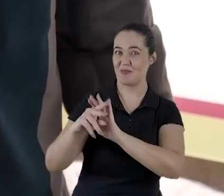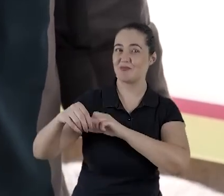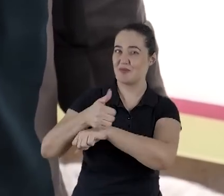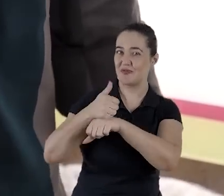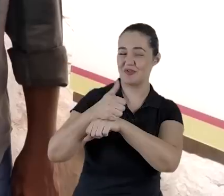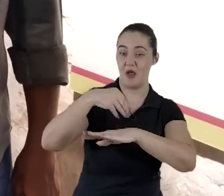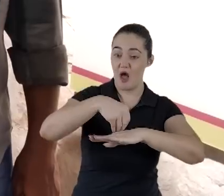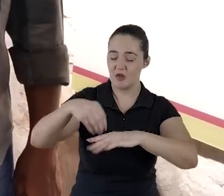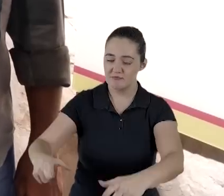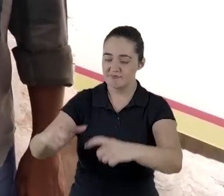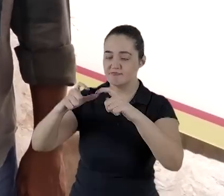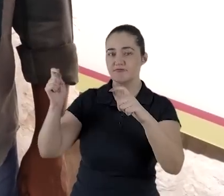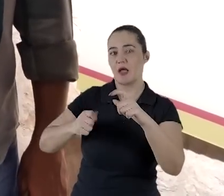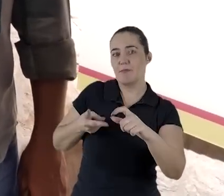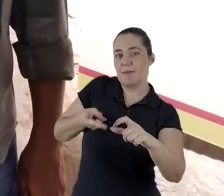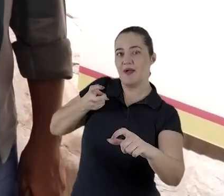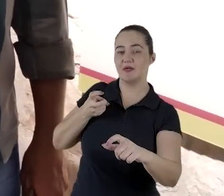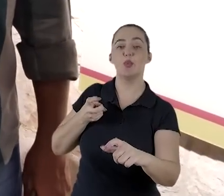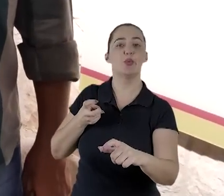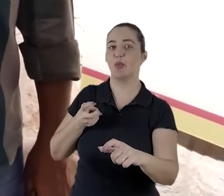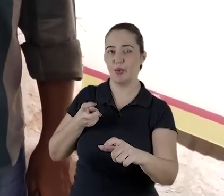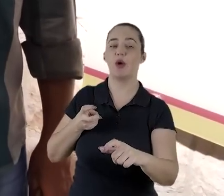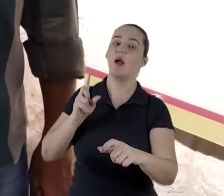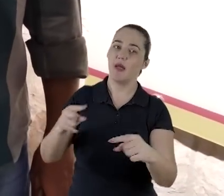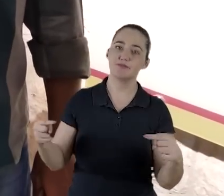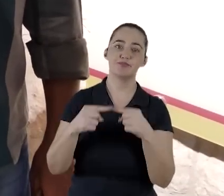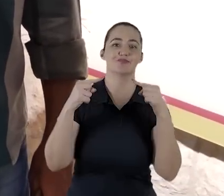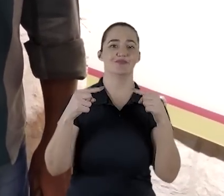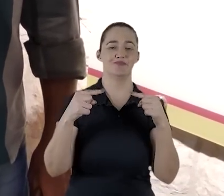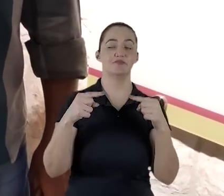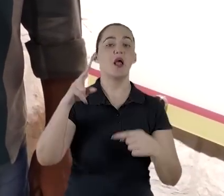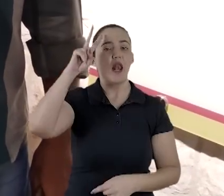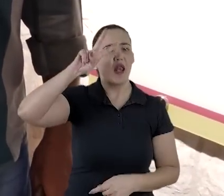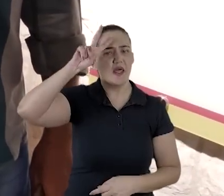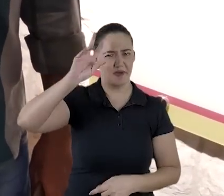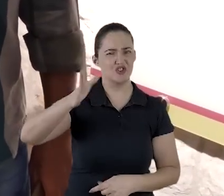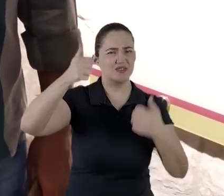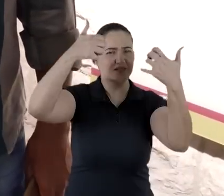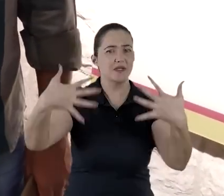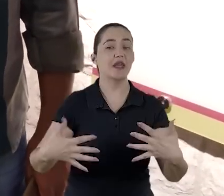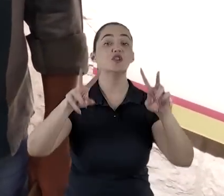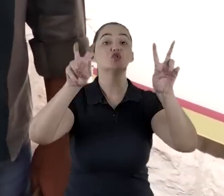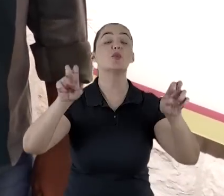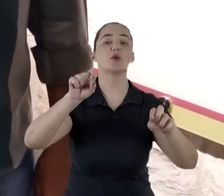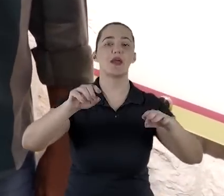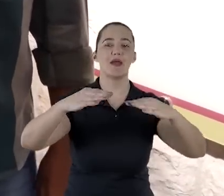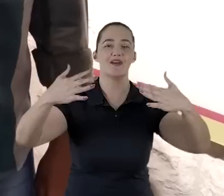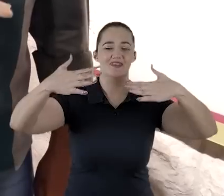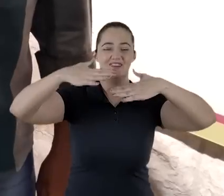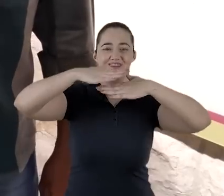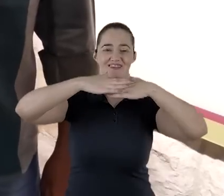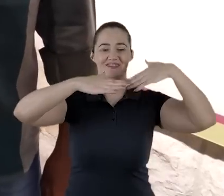para contar uma história só com isso aqui. Eu já expliquei em outros programas a questão da lei da estratigrafia e como